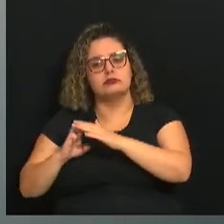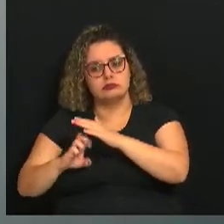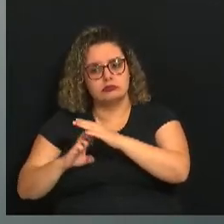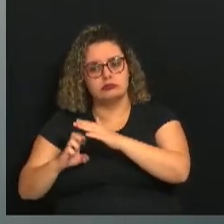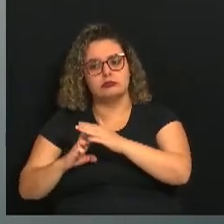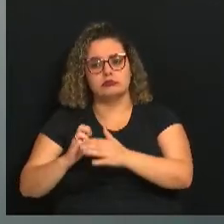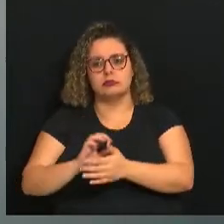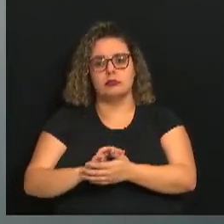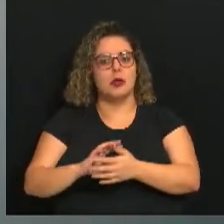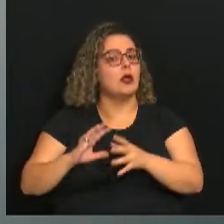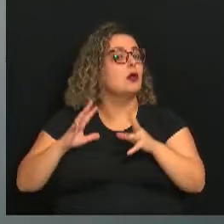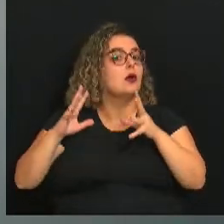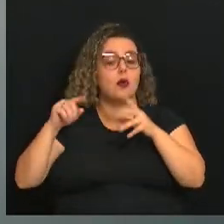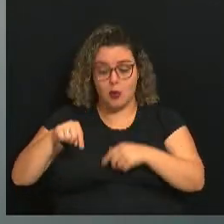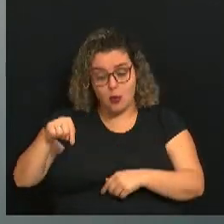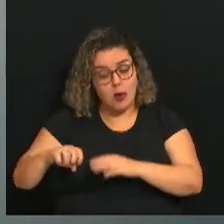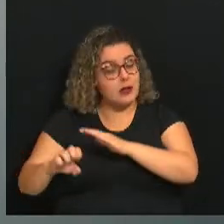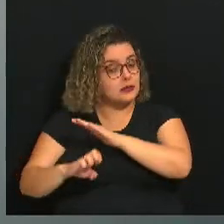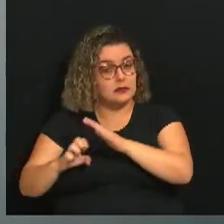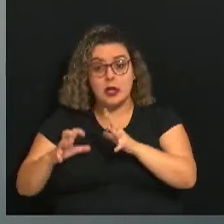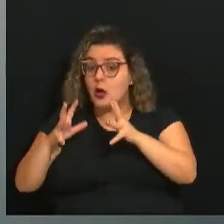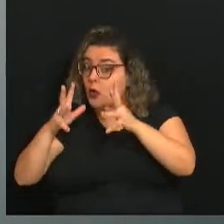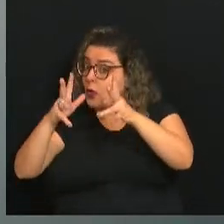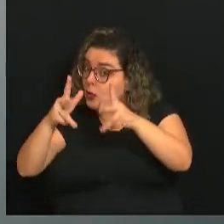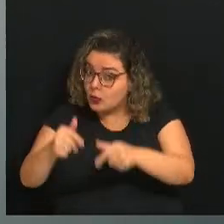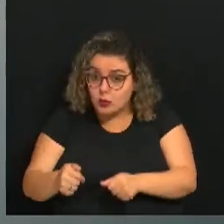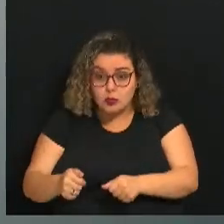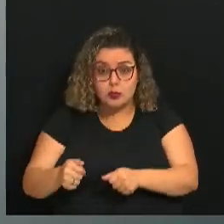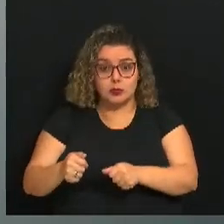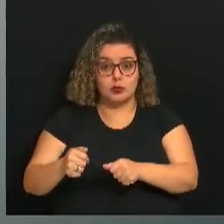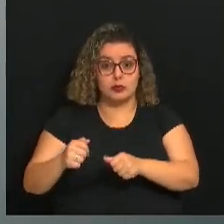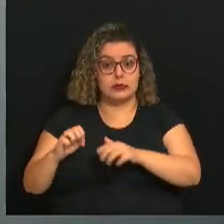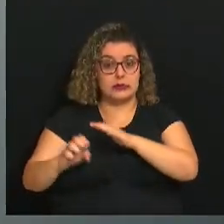e com todas as outras empresas que prestam serviço.